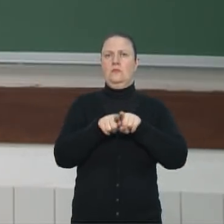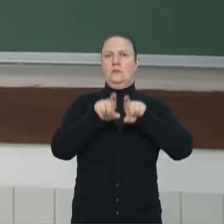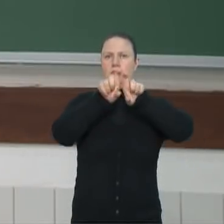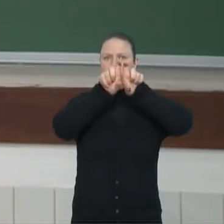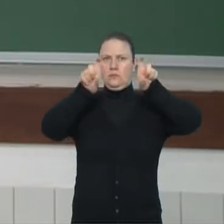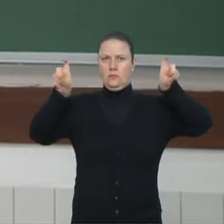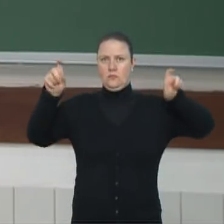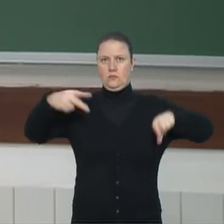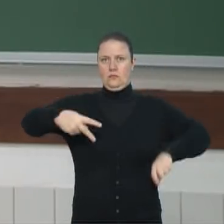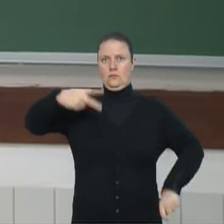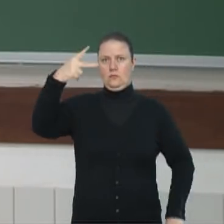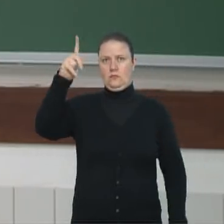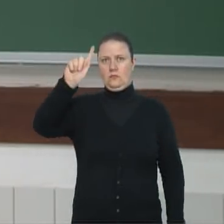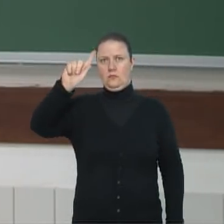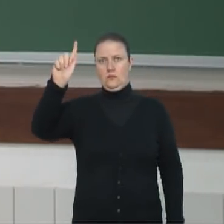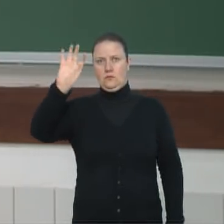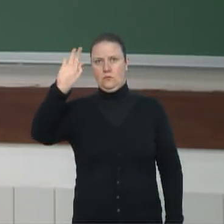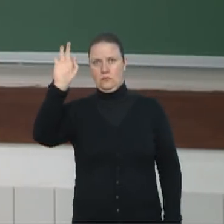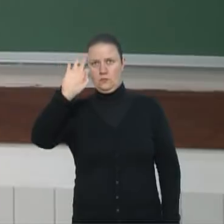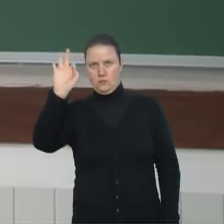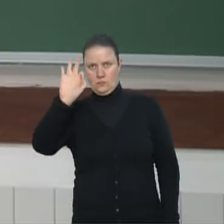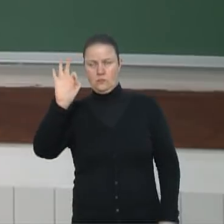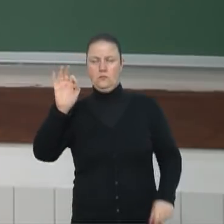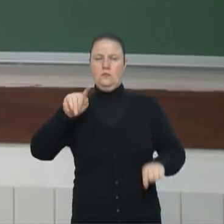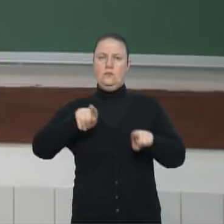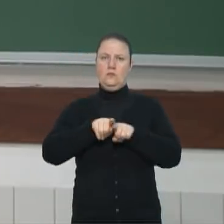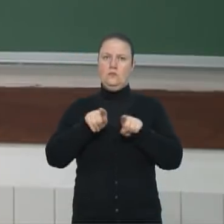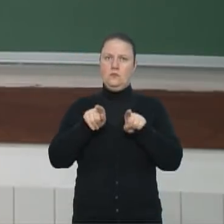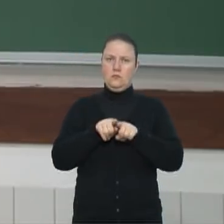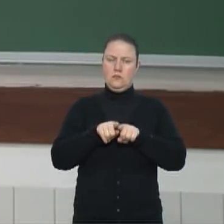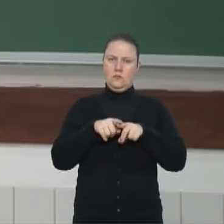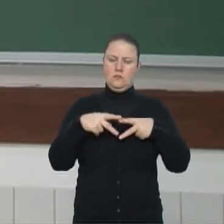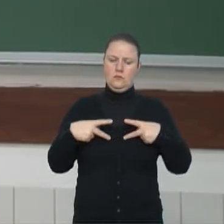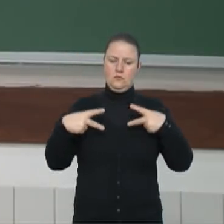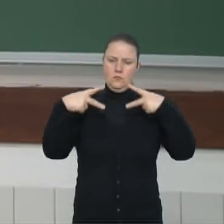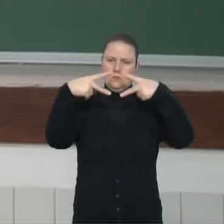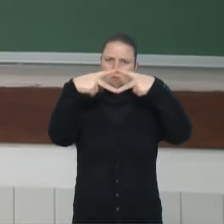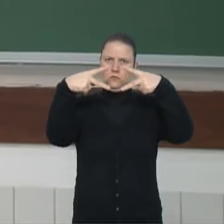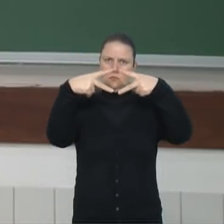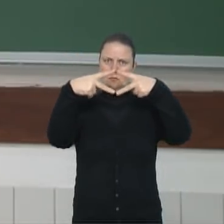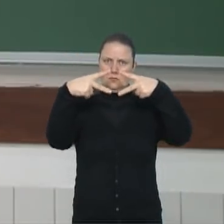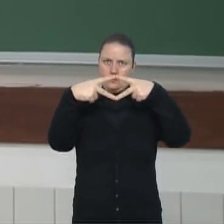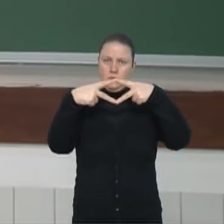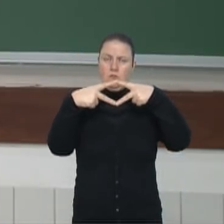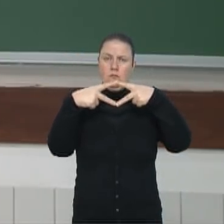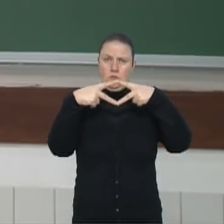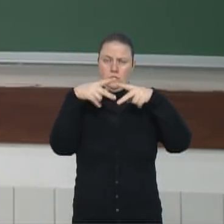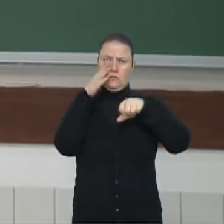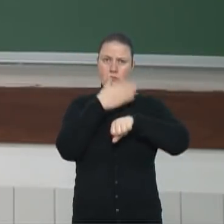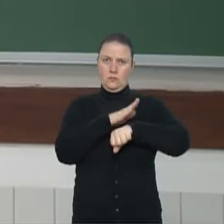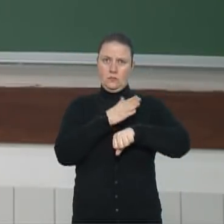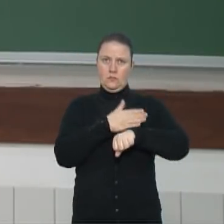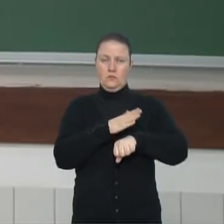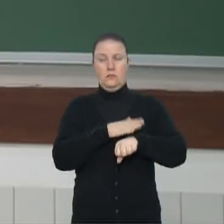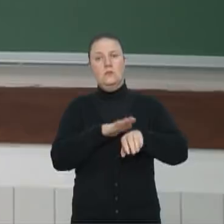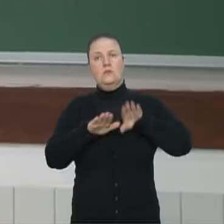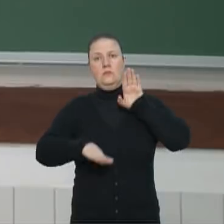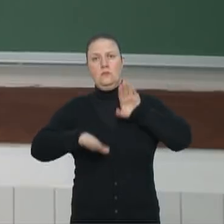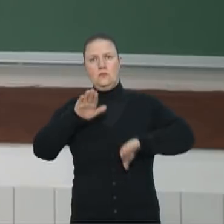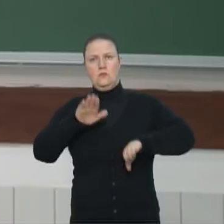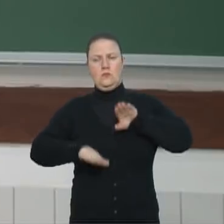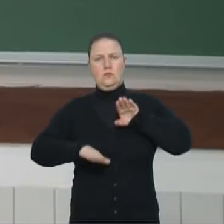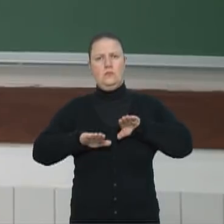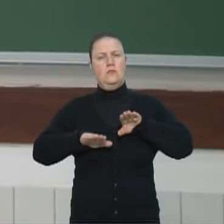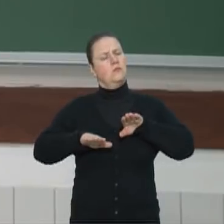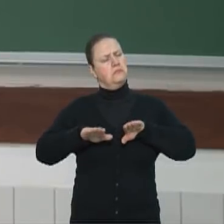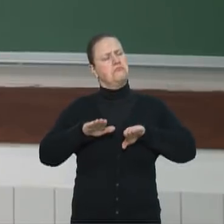segundo grau, né, correndo aí um pouquinho da fórmula de Bhaskara, tá? Nem sempre é tão vantajoso assim, mas em alguns casos são, e aí eu vou